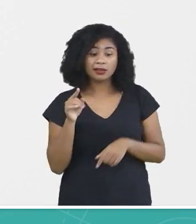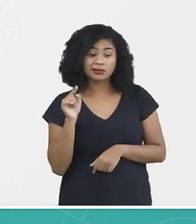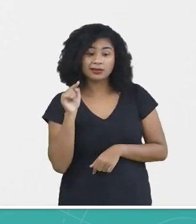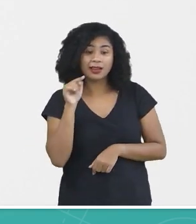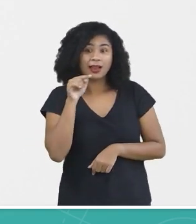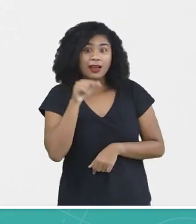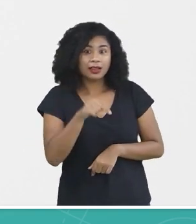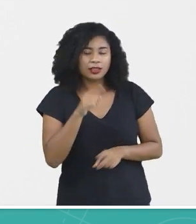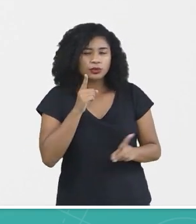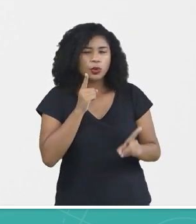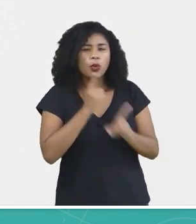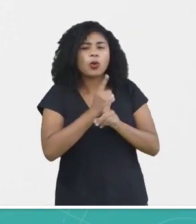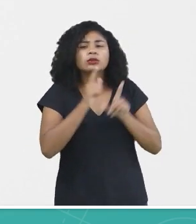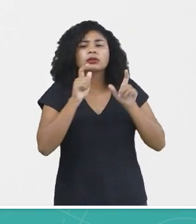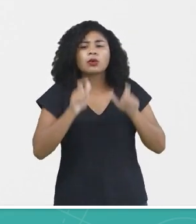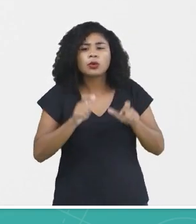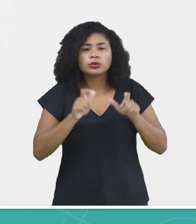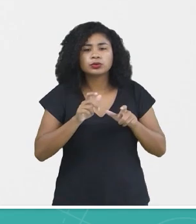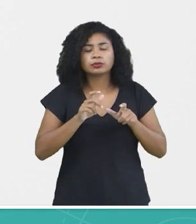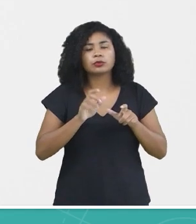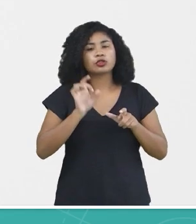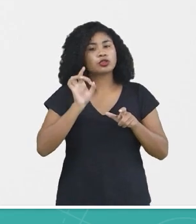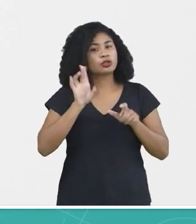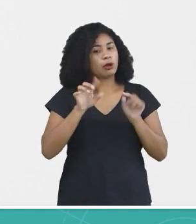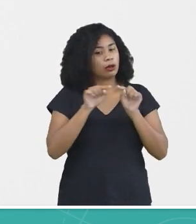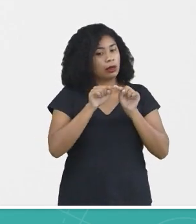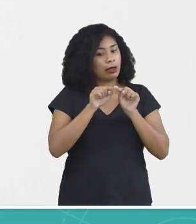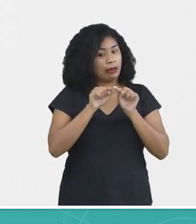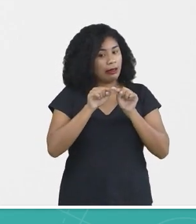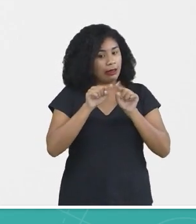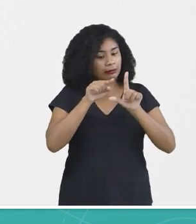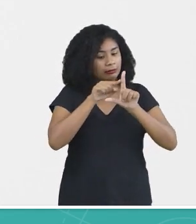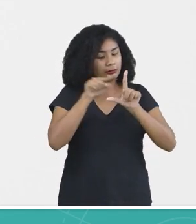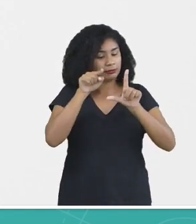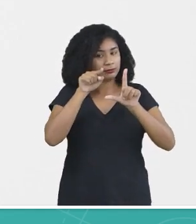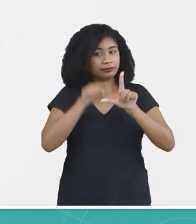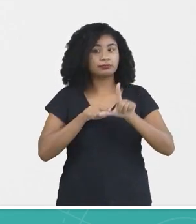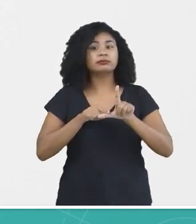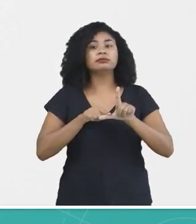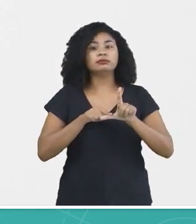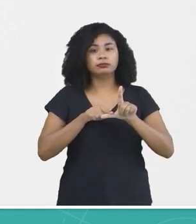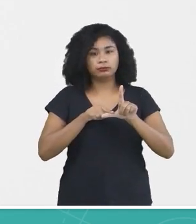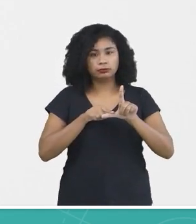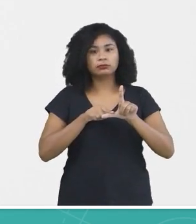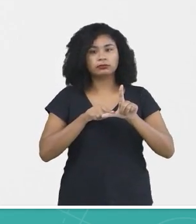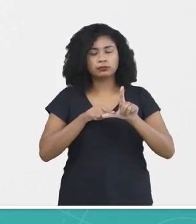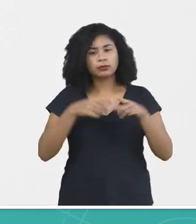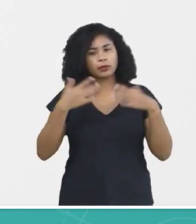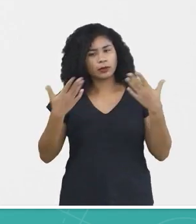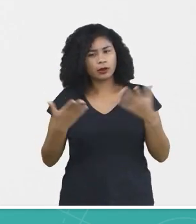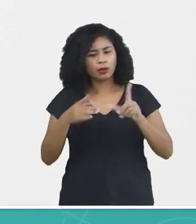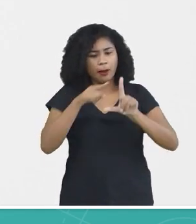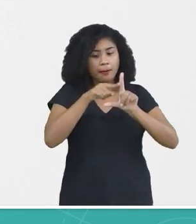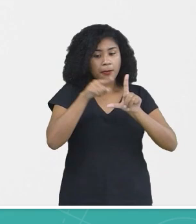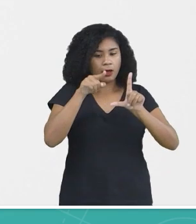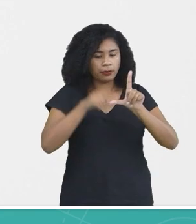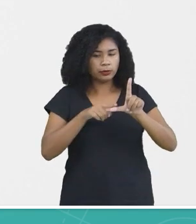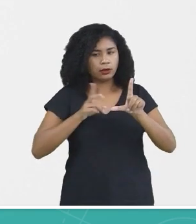né, perpendicular. E a simbologia da reta perpendicular é esse T aí de cabeça para baixo, falando assim